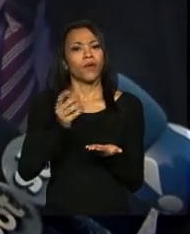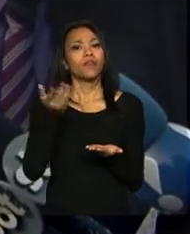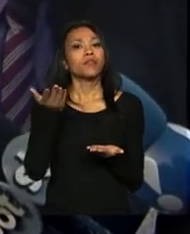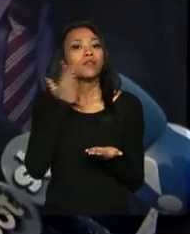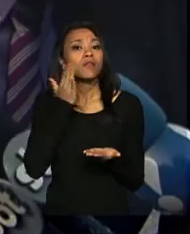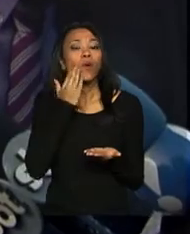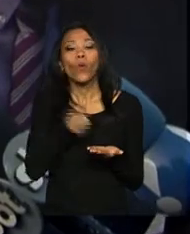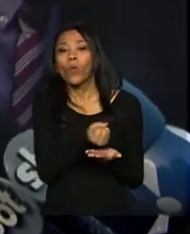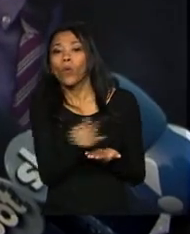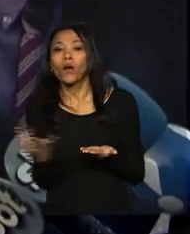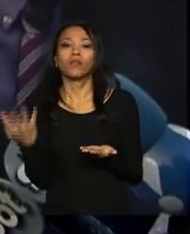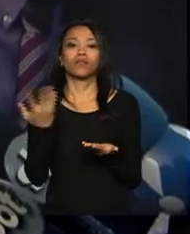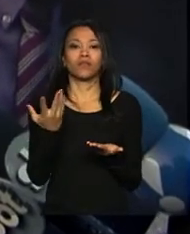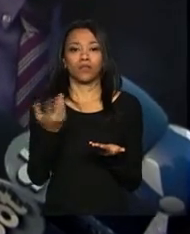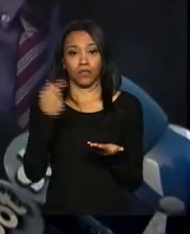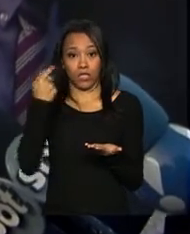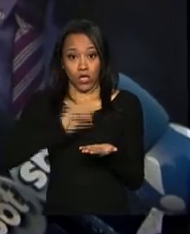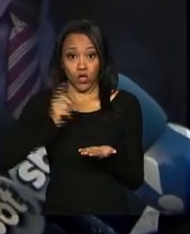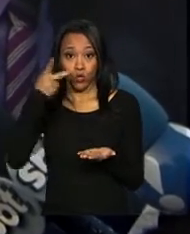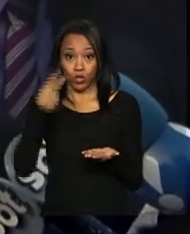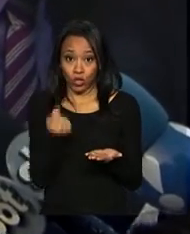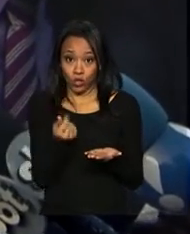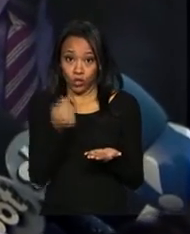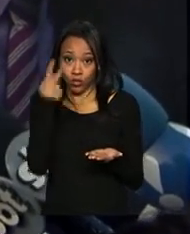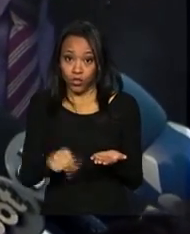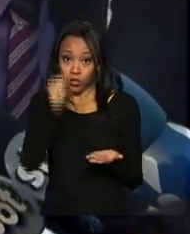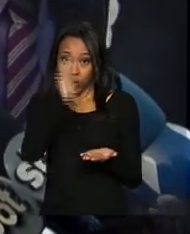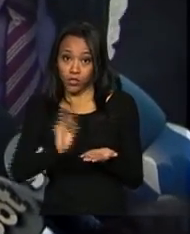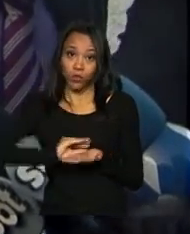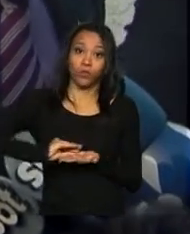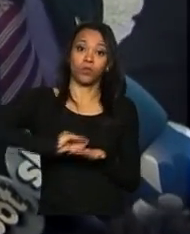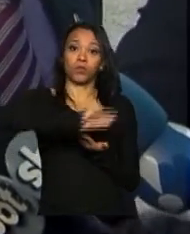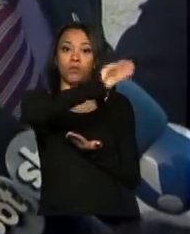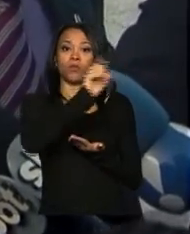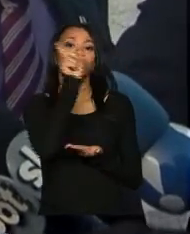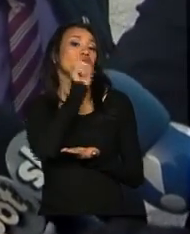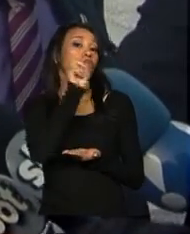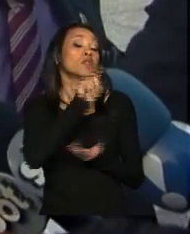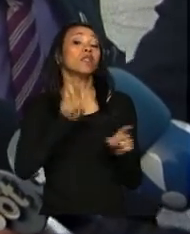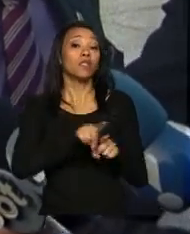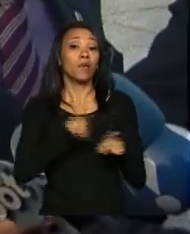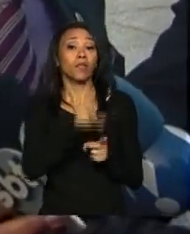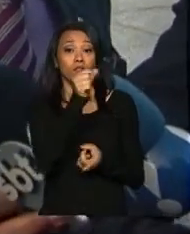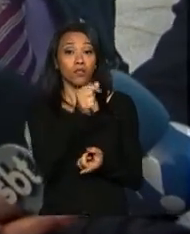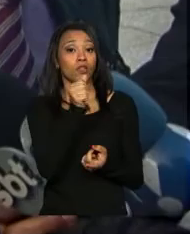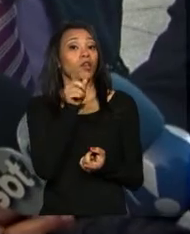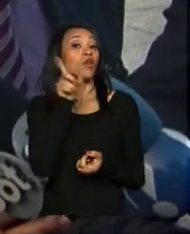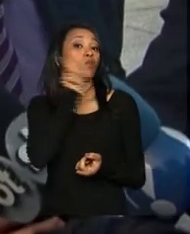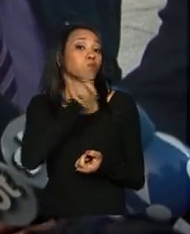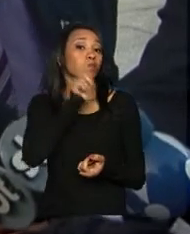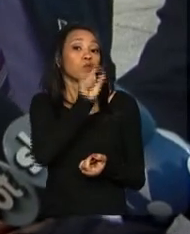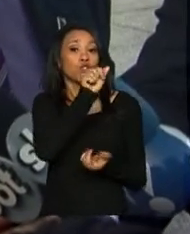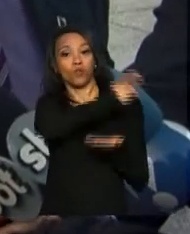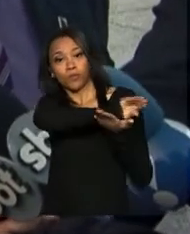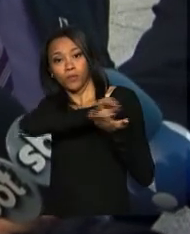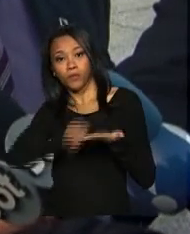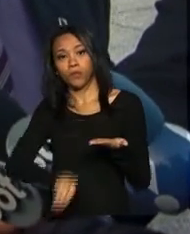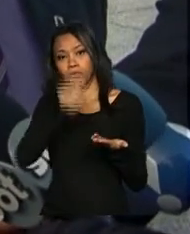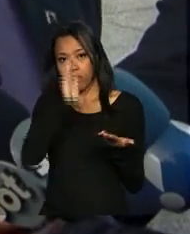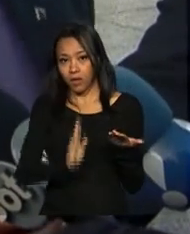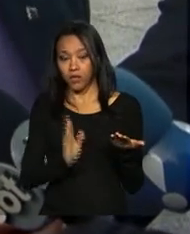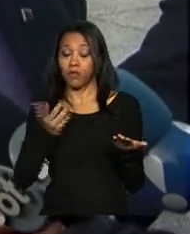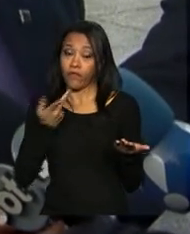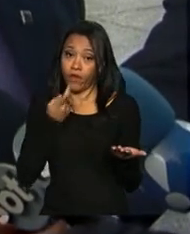de investimentos brasileiros nos Estados Unidos e à quantidade de investimentos americanos no Brasil. E disse que